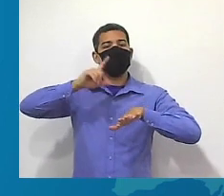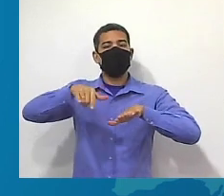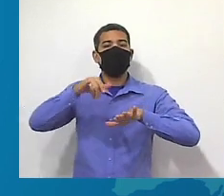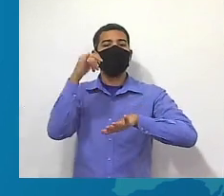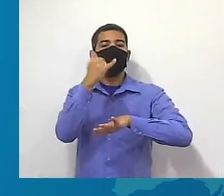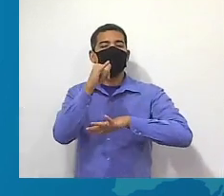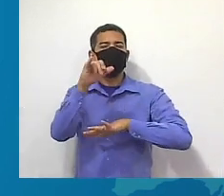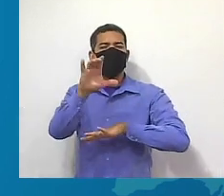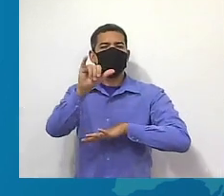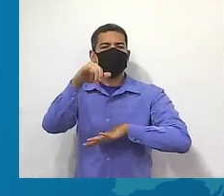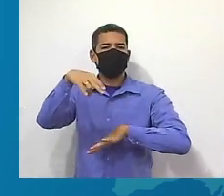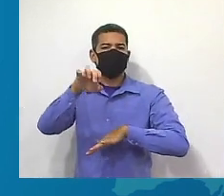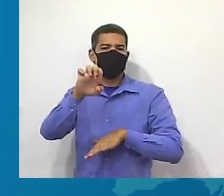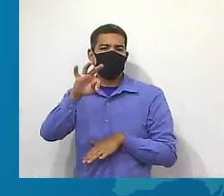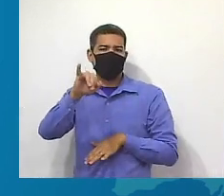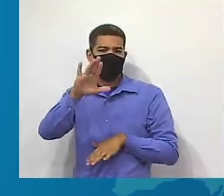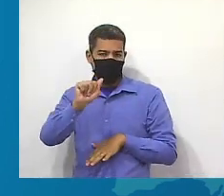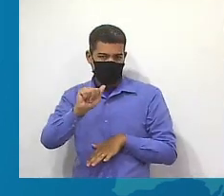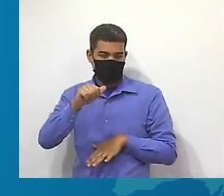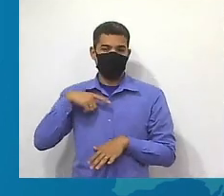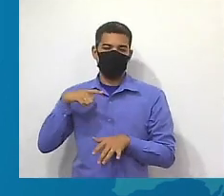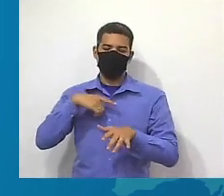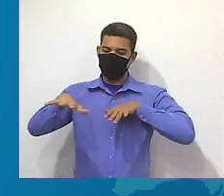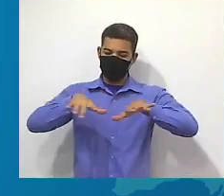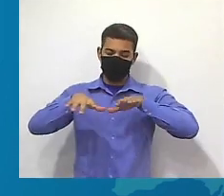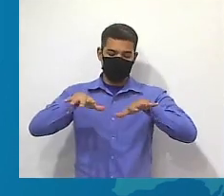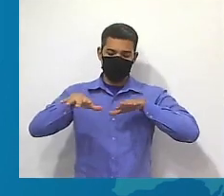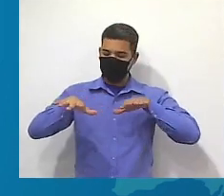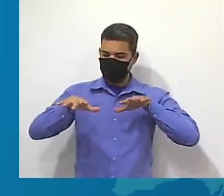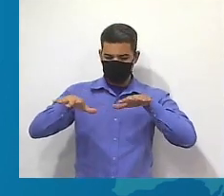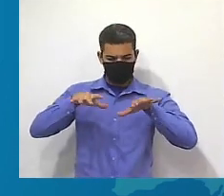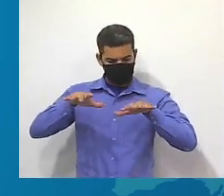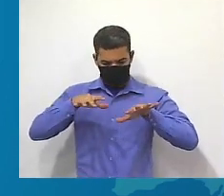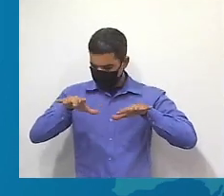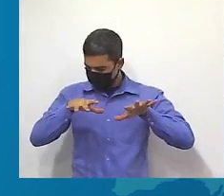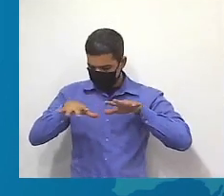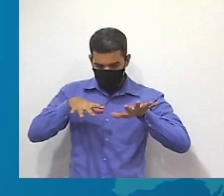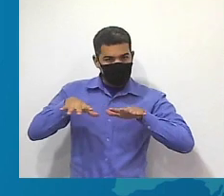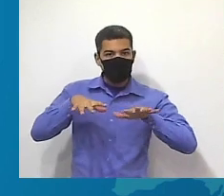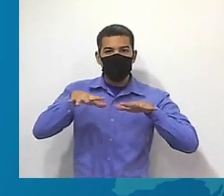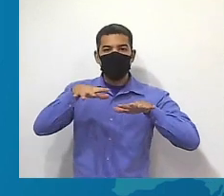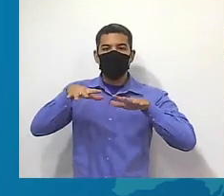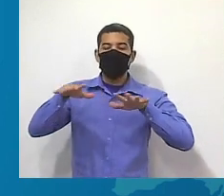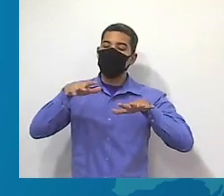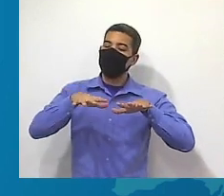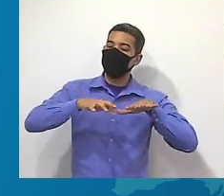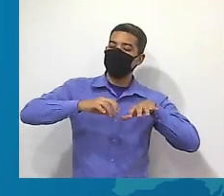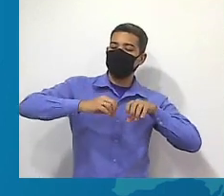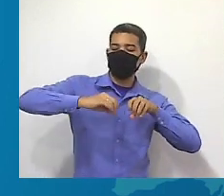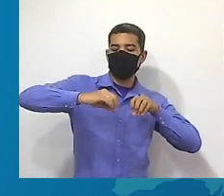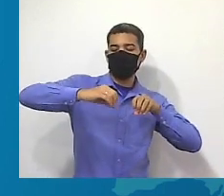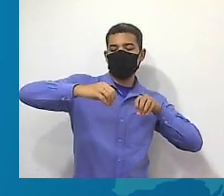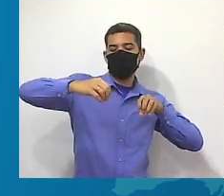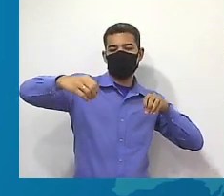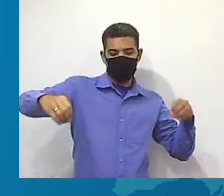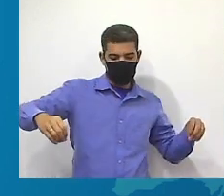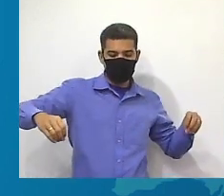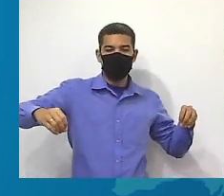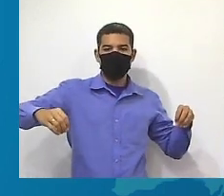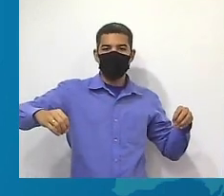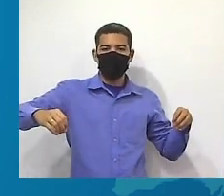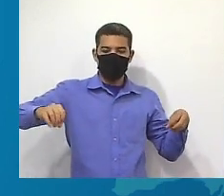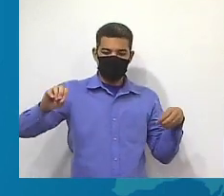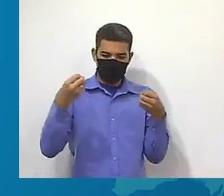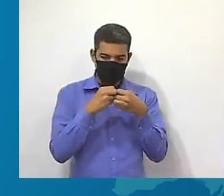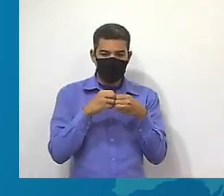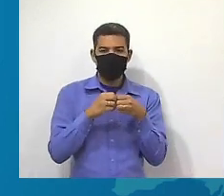energia cinética, elas se movimentam. E esse movimento leva as moléculas de água para longe uma da outra.